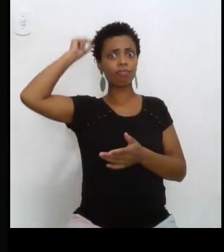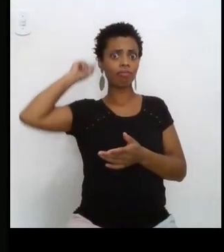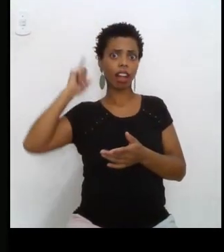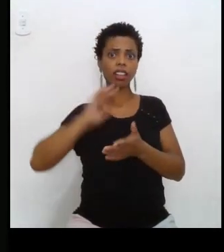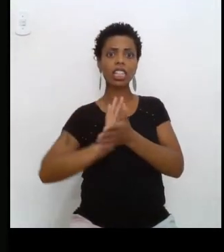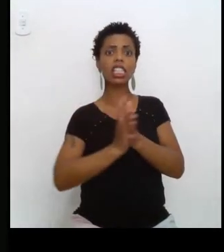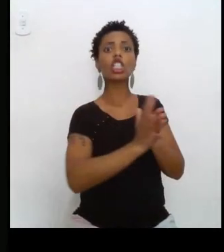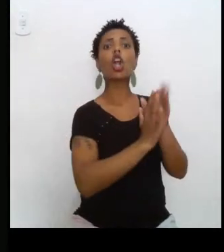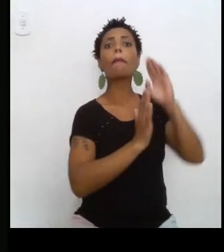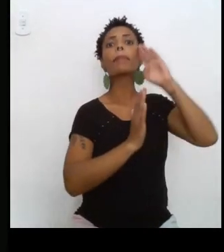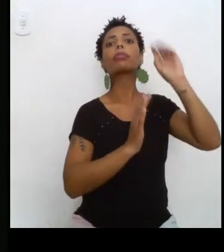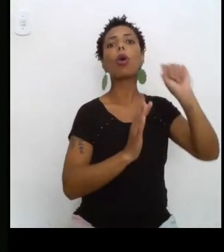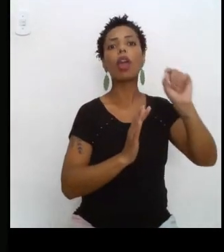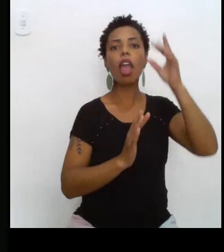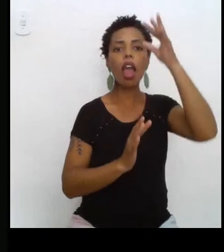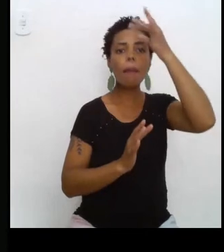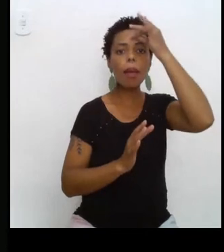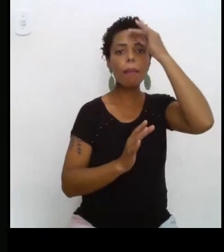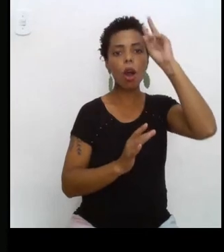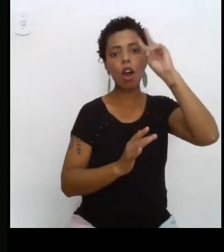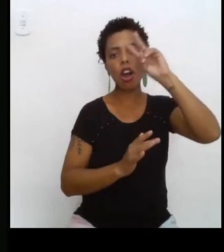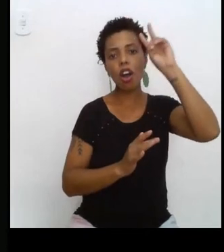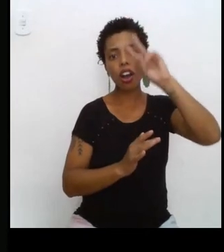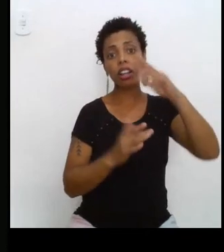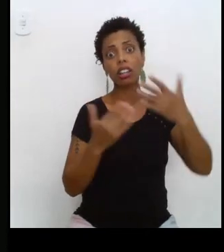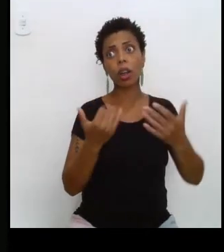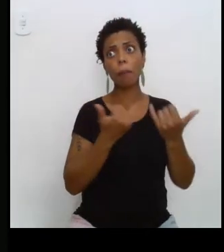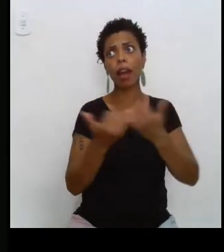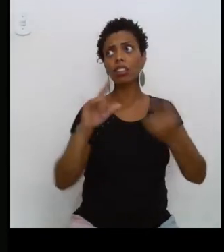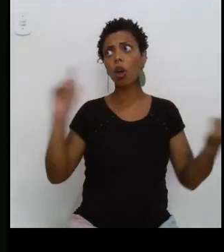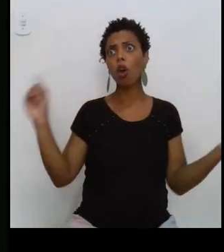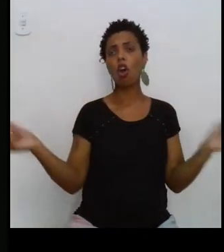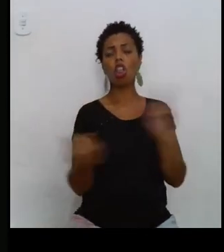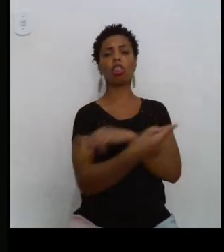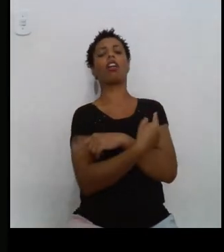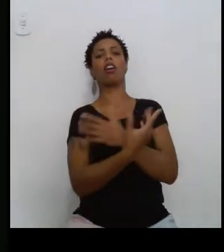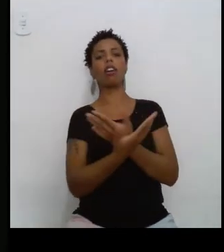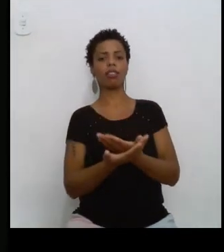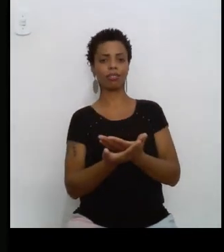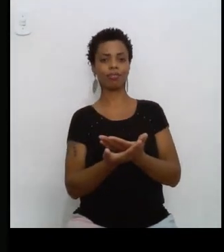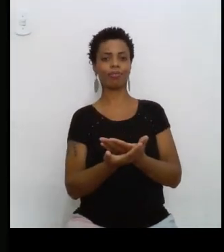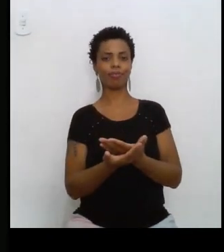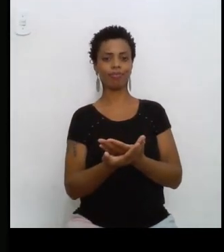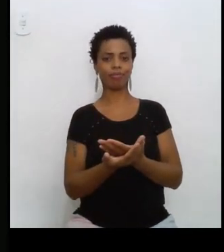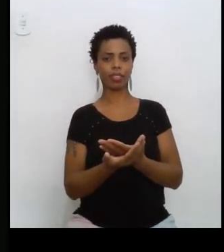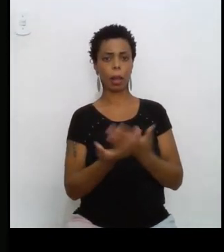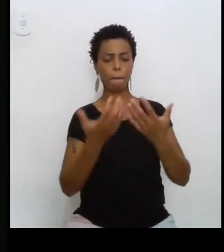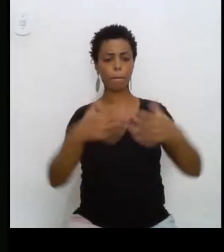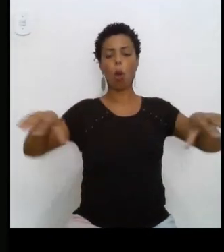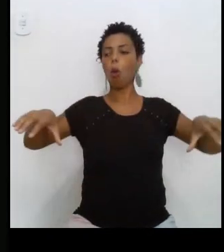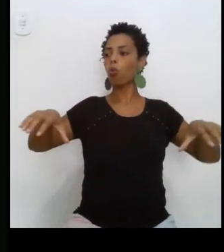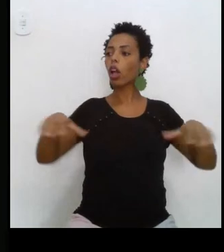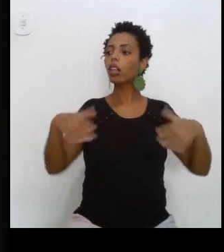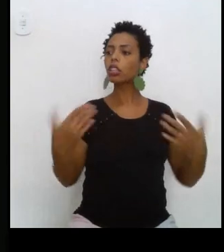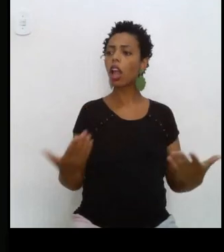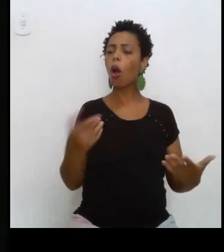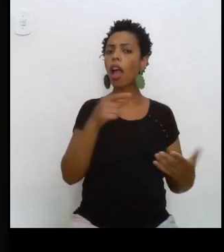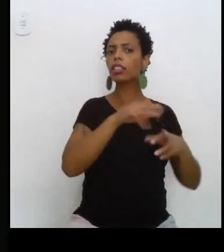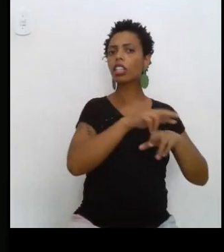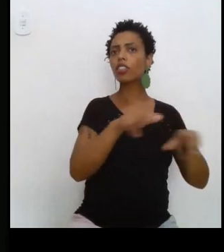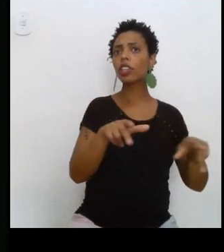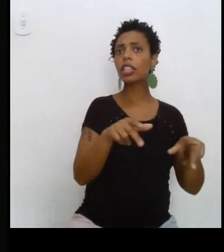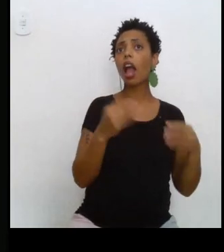então são quase polos opostos Então se húmus e quando o trabalho então dessa diversidade é